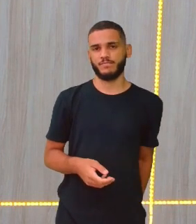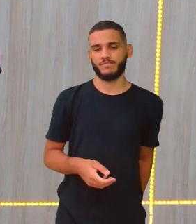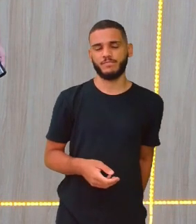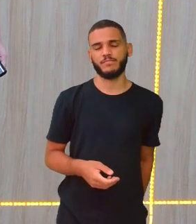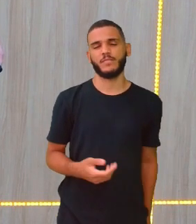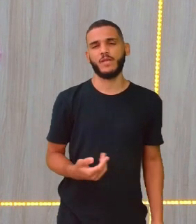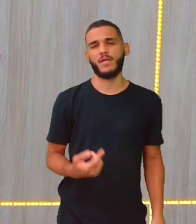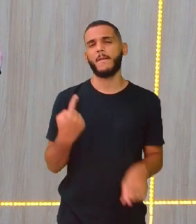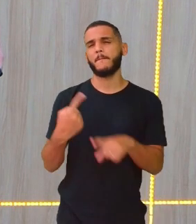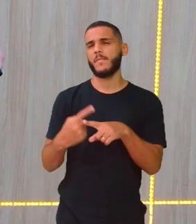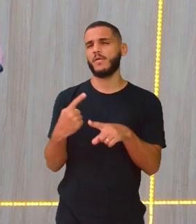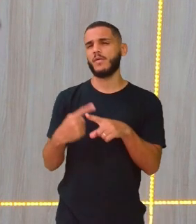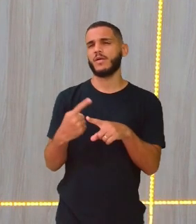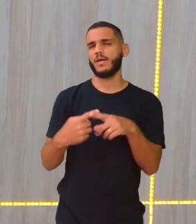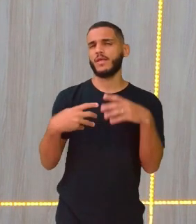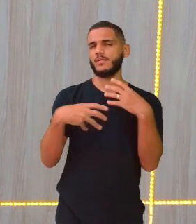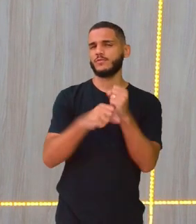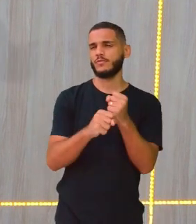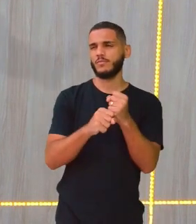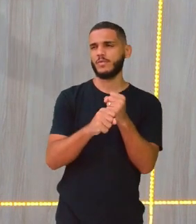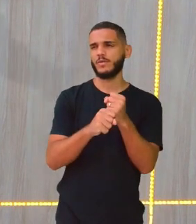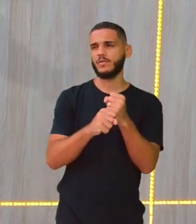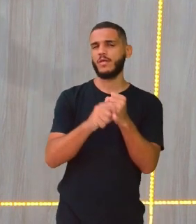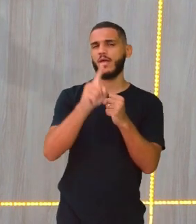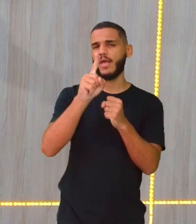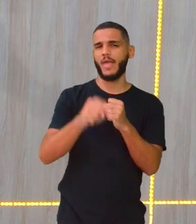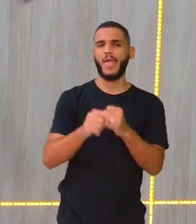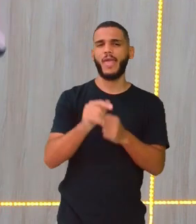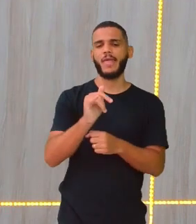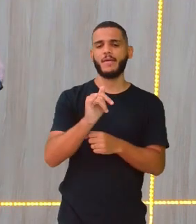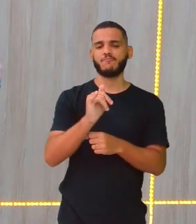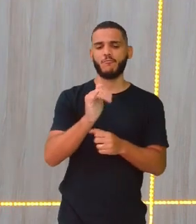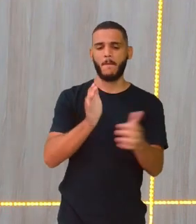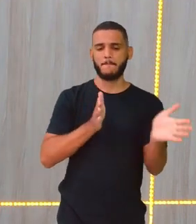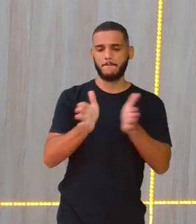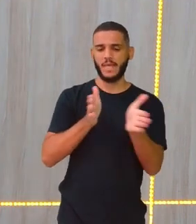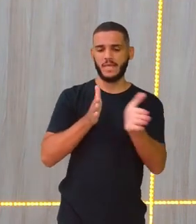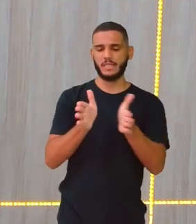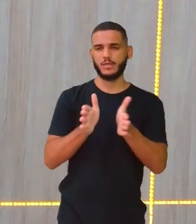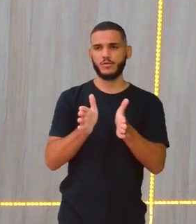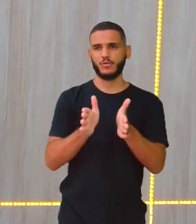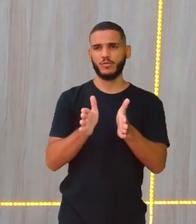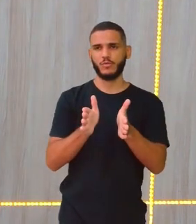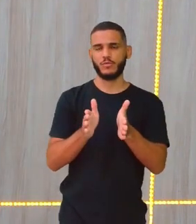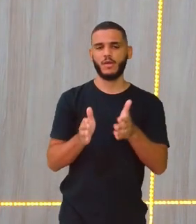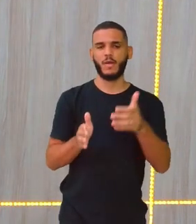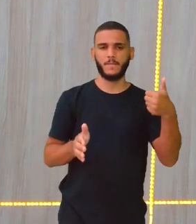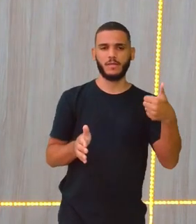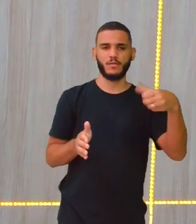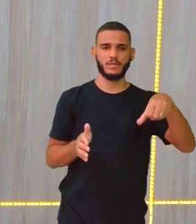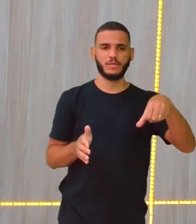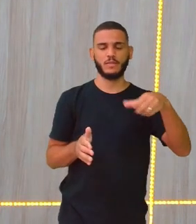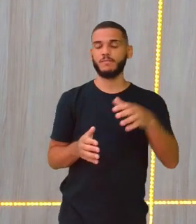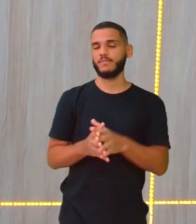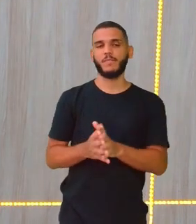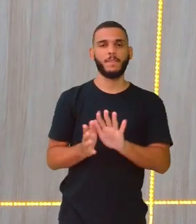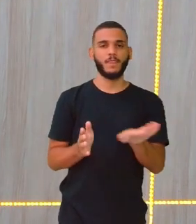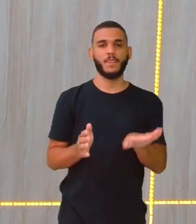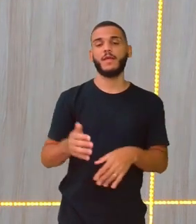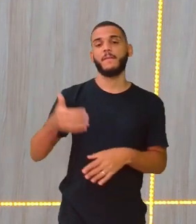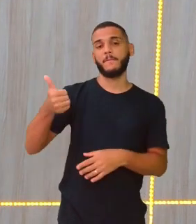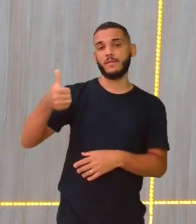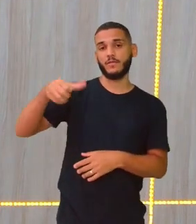então por que você está calculando qual é o intervalo de tempo entre a atual, que eu estou